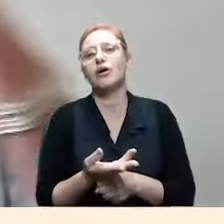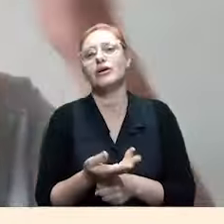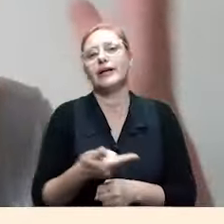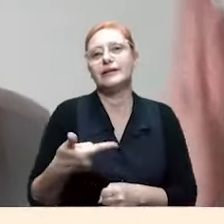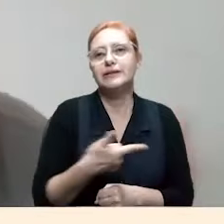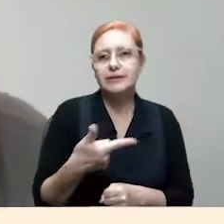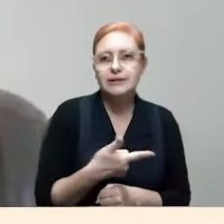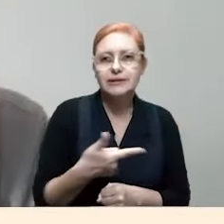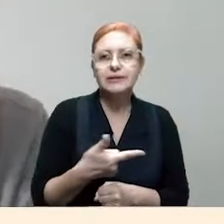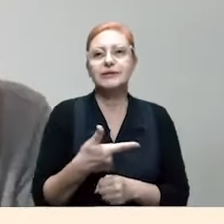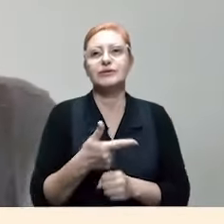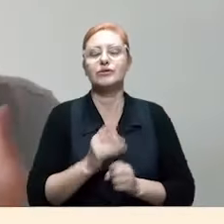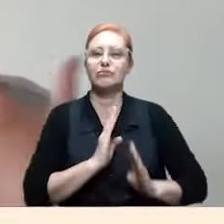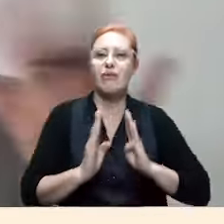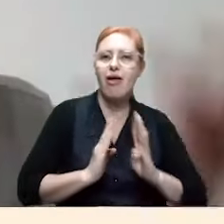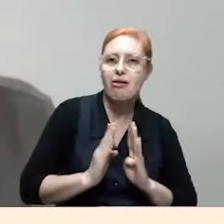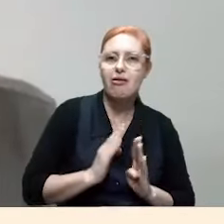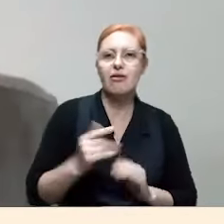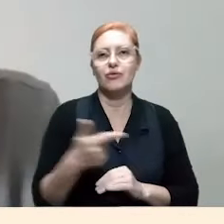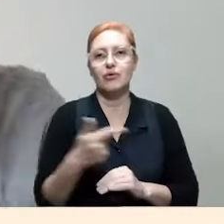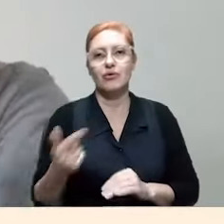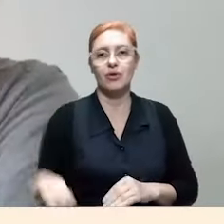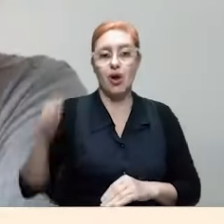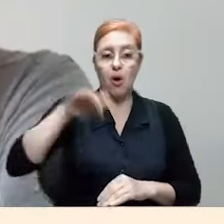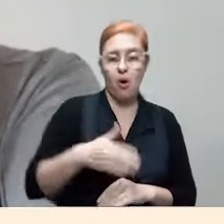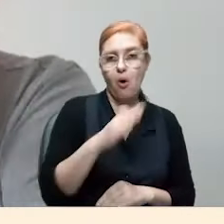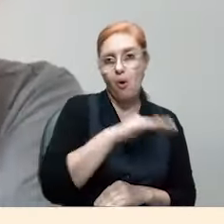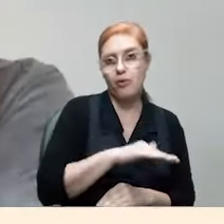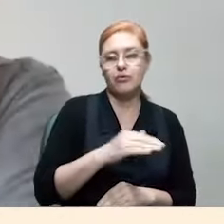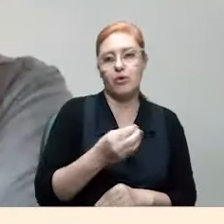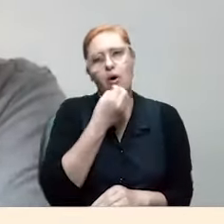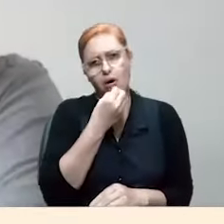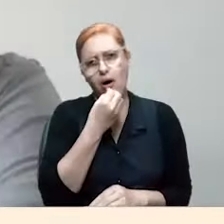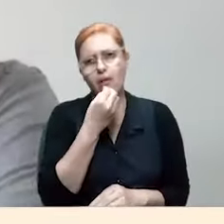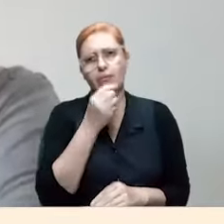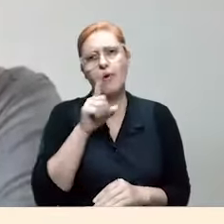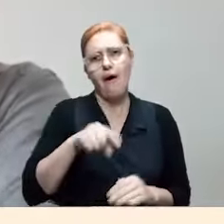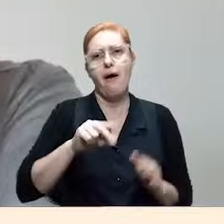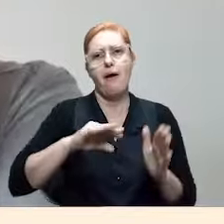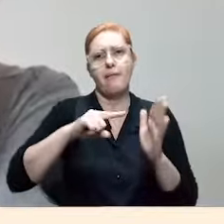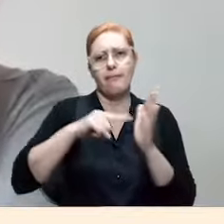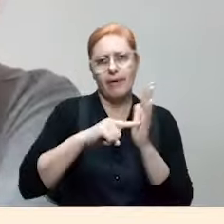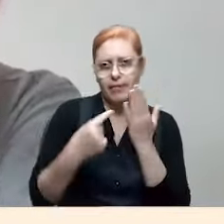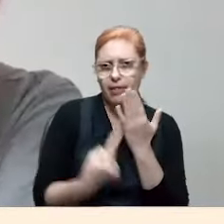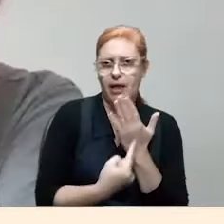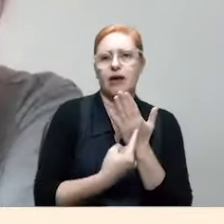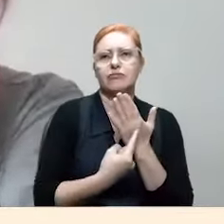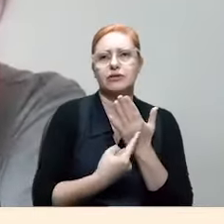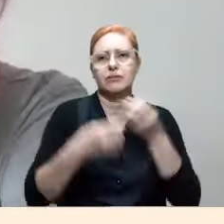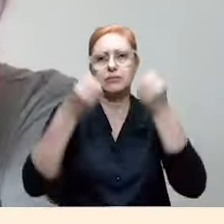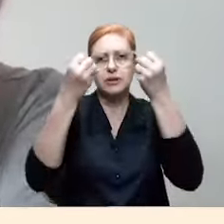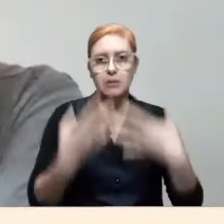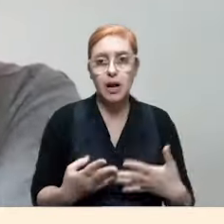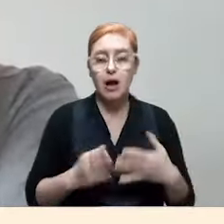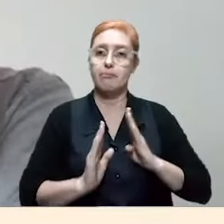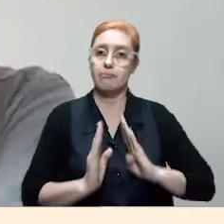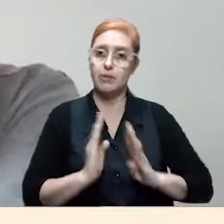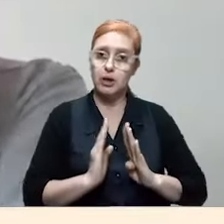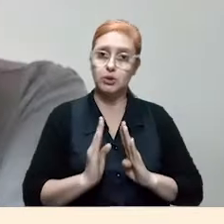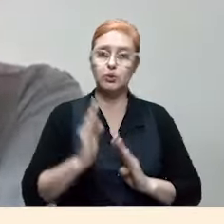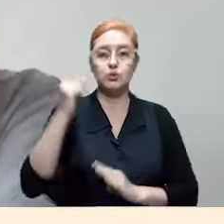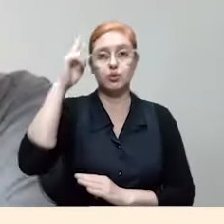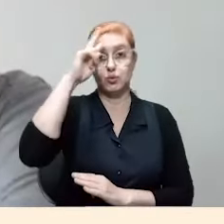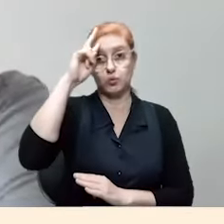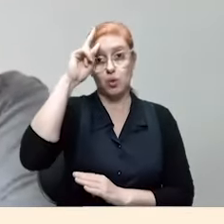ciclo, segunda onda, como quiserem, né? Claro, são metáforas para designar os